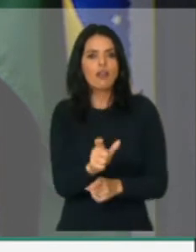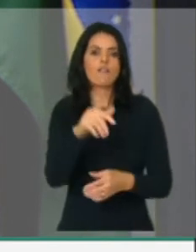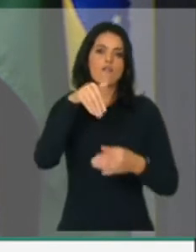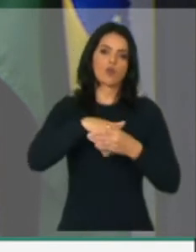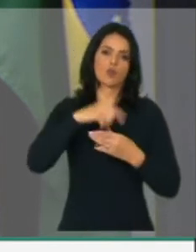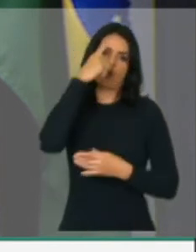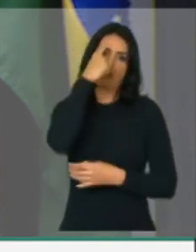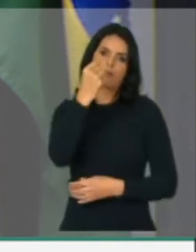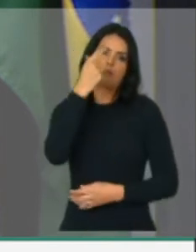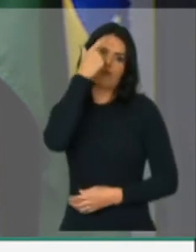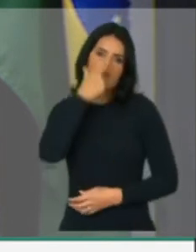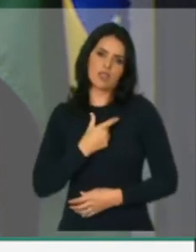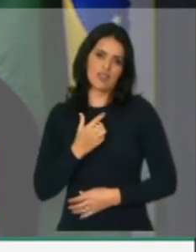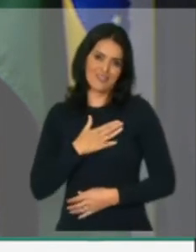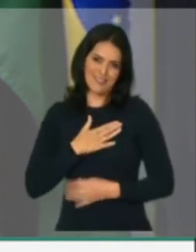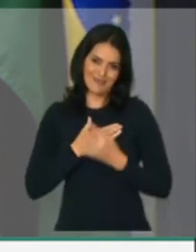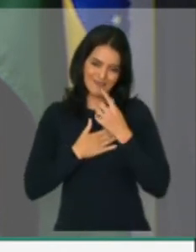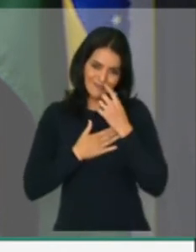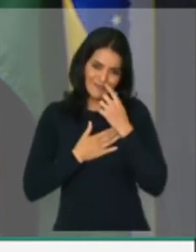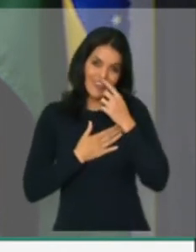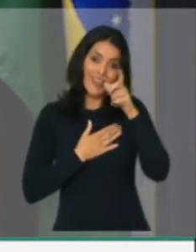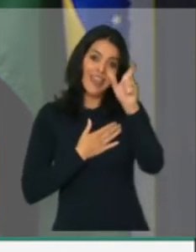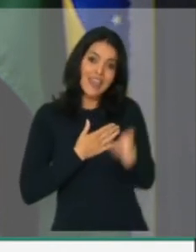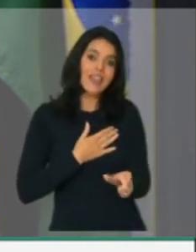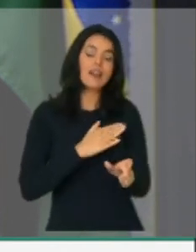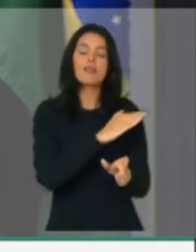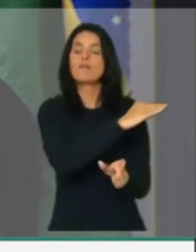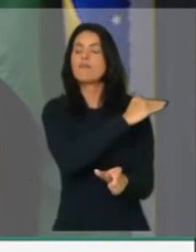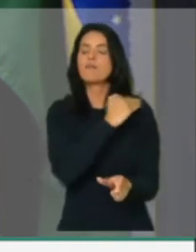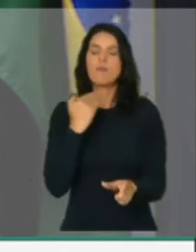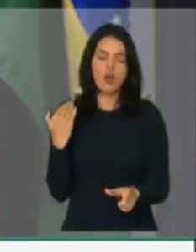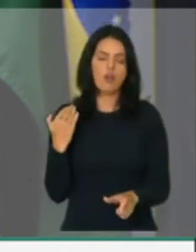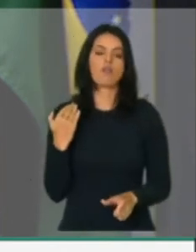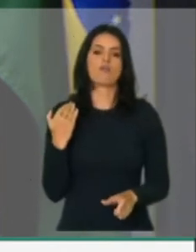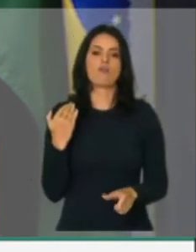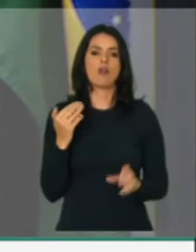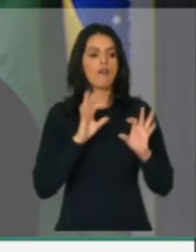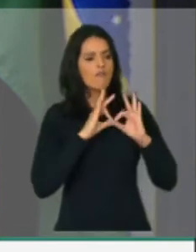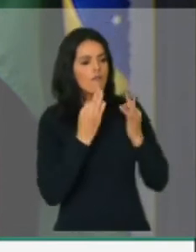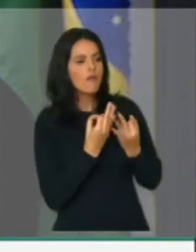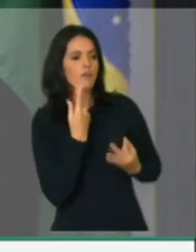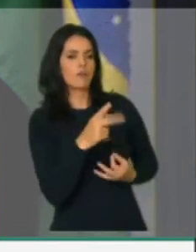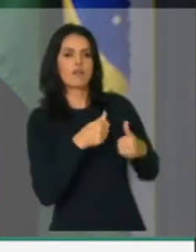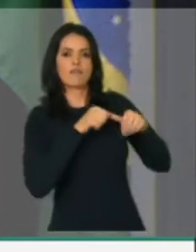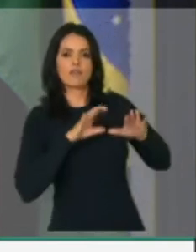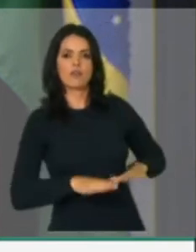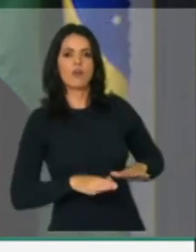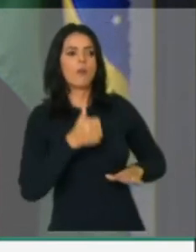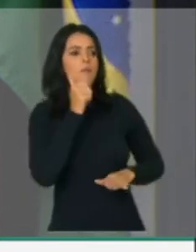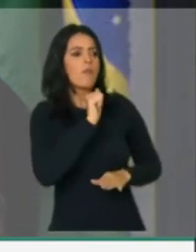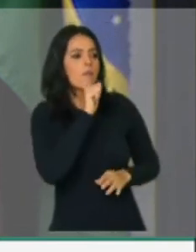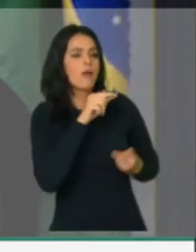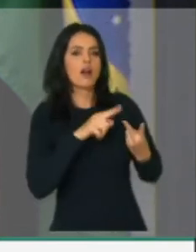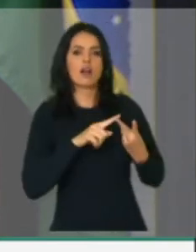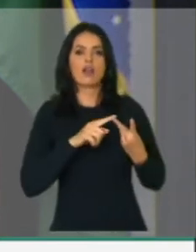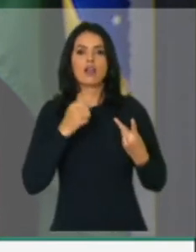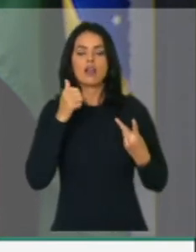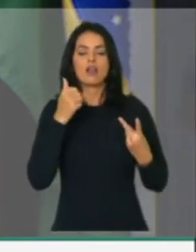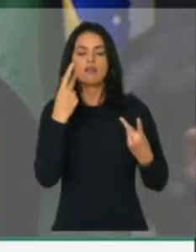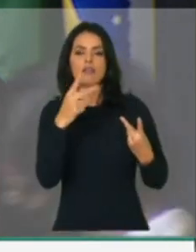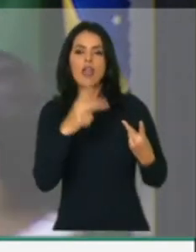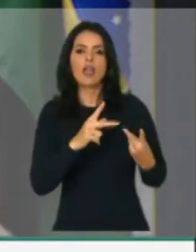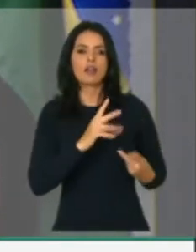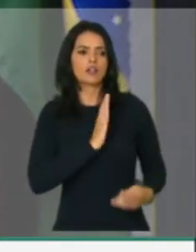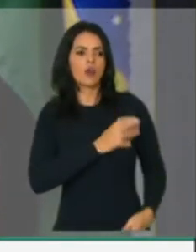esse cidadão deixou uma família Deixou sua esposa sua mãe com a vc um filho